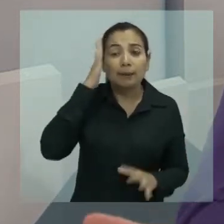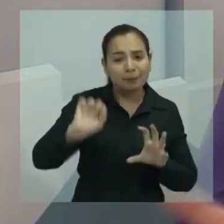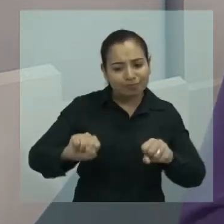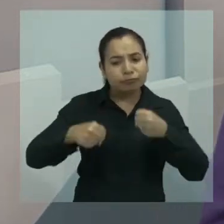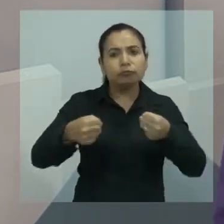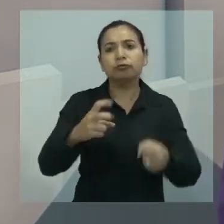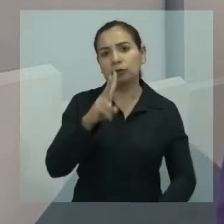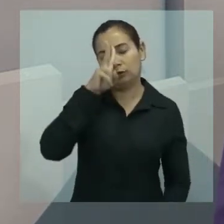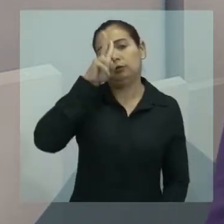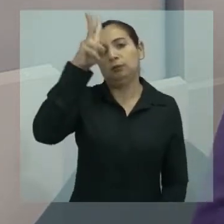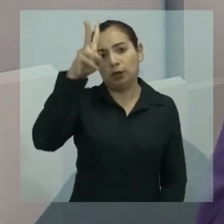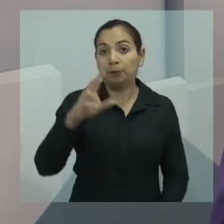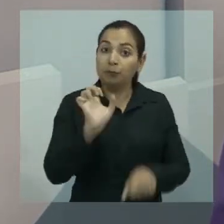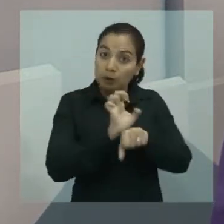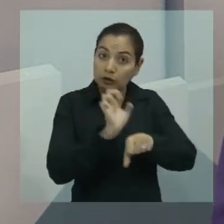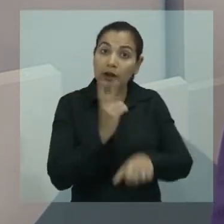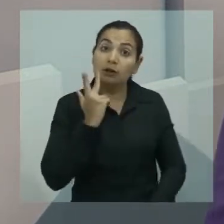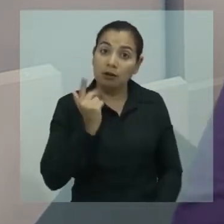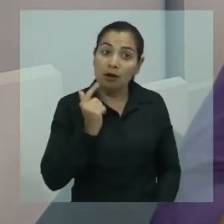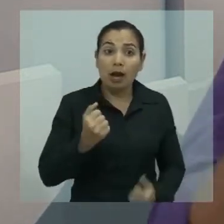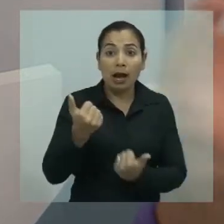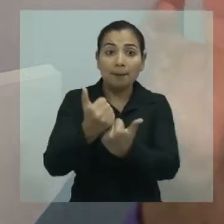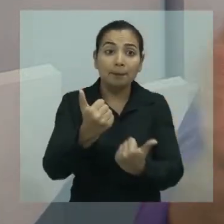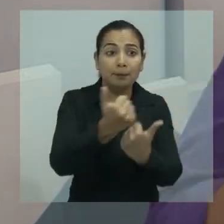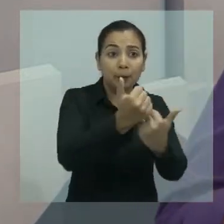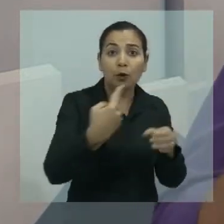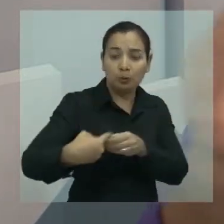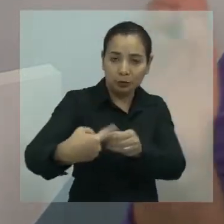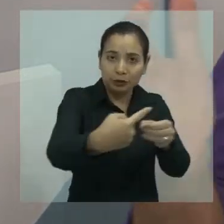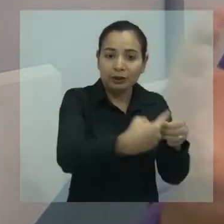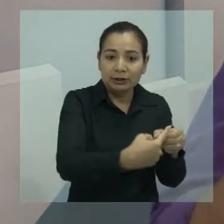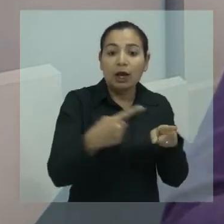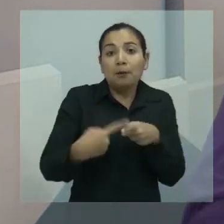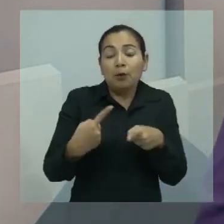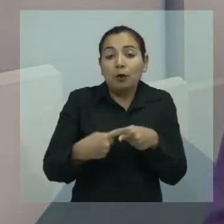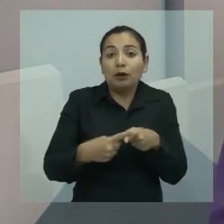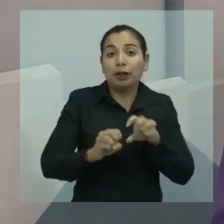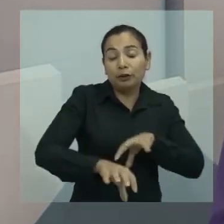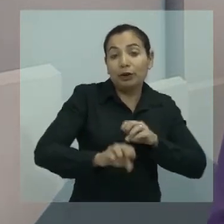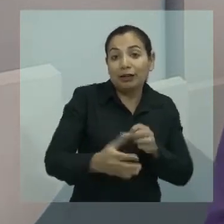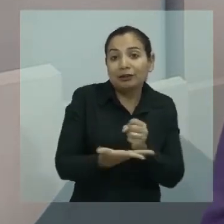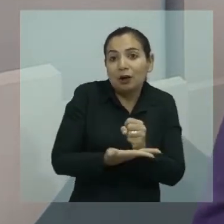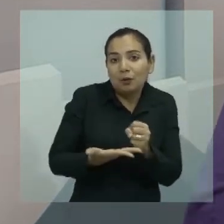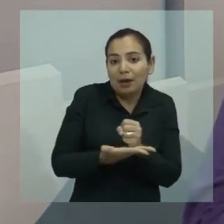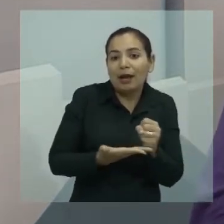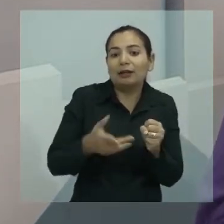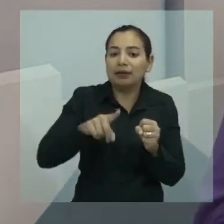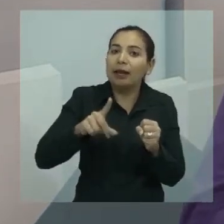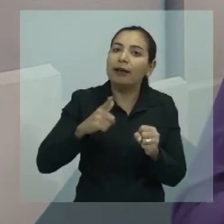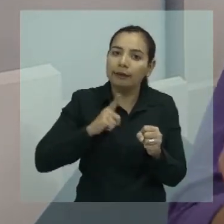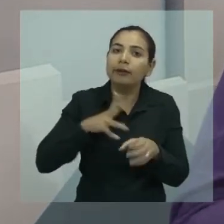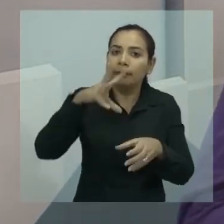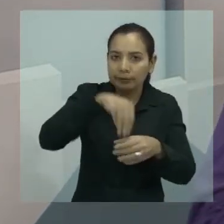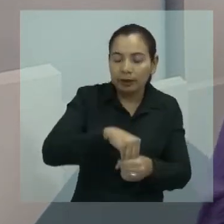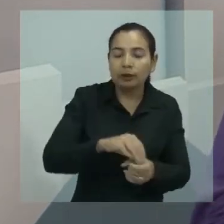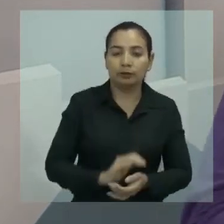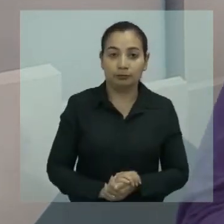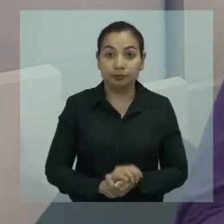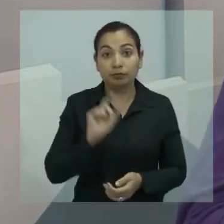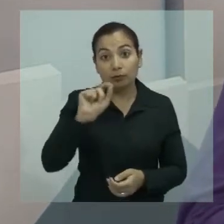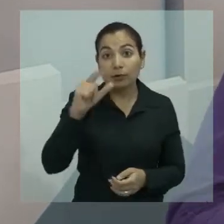até então, mas aí é a oportunidade de empreender um esforço maior. No caso do Estado do Ceará, em apoio aos